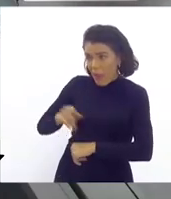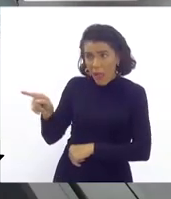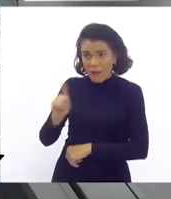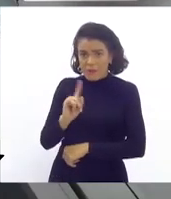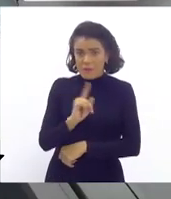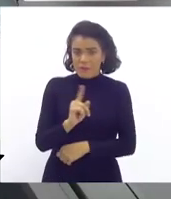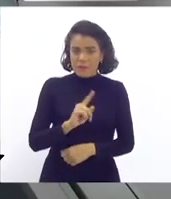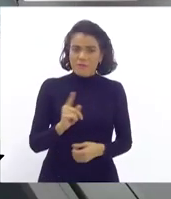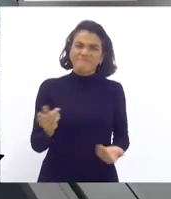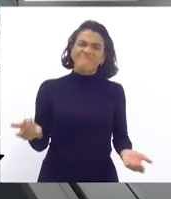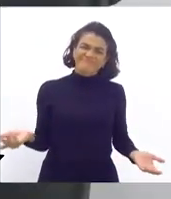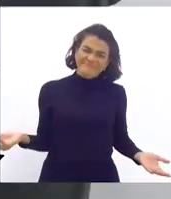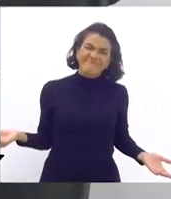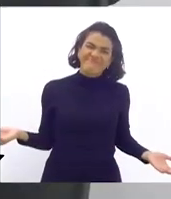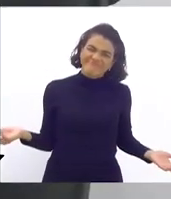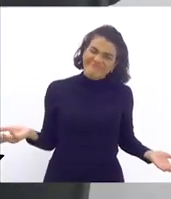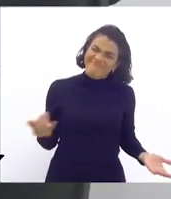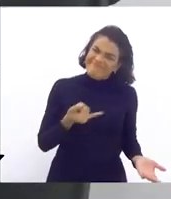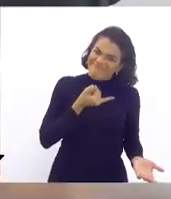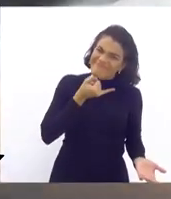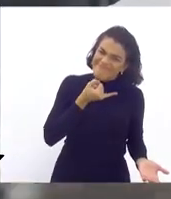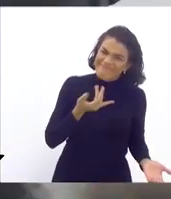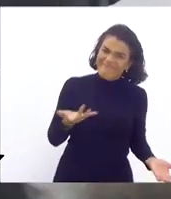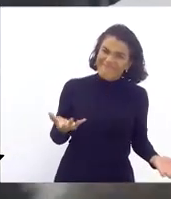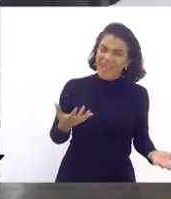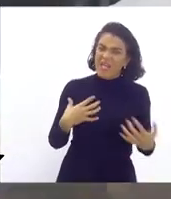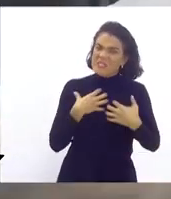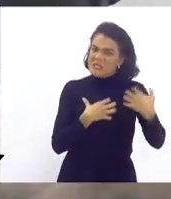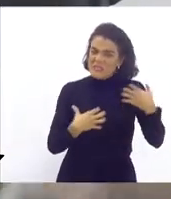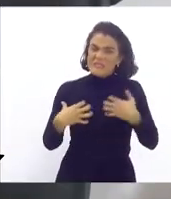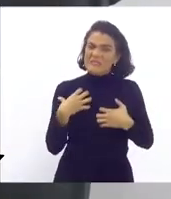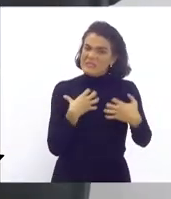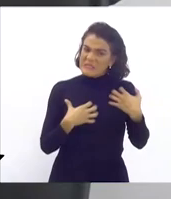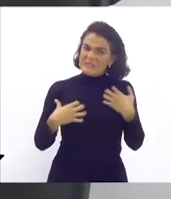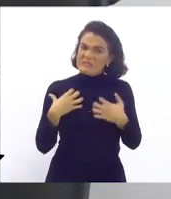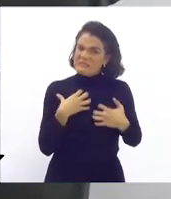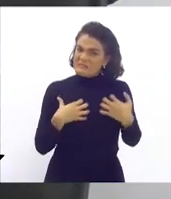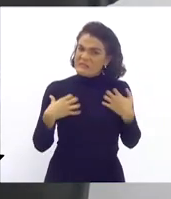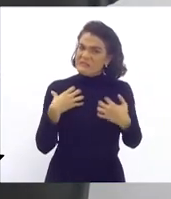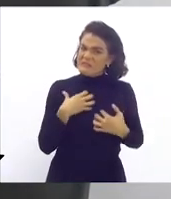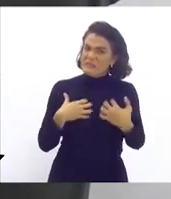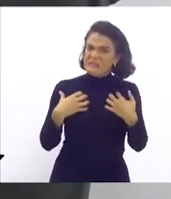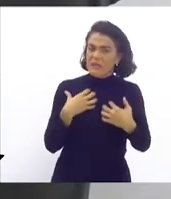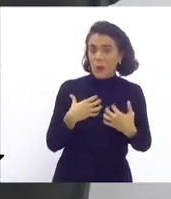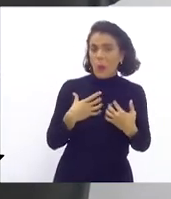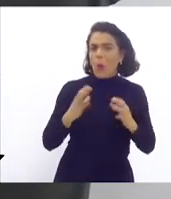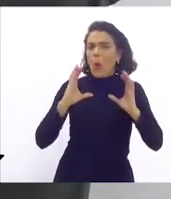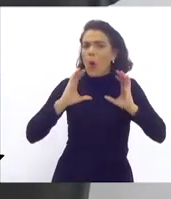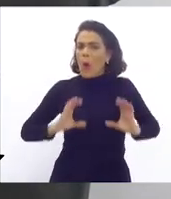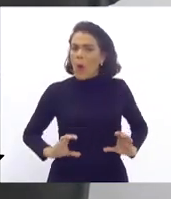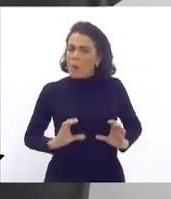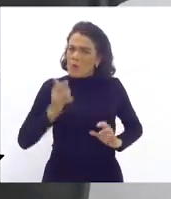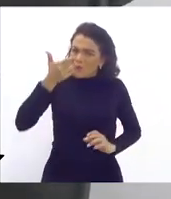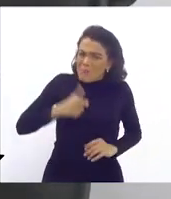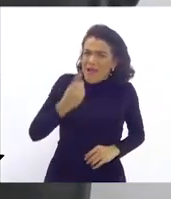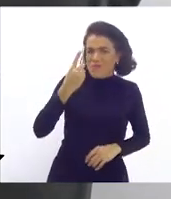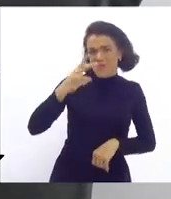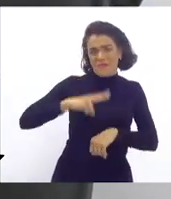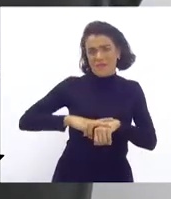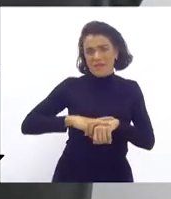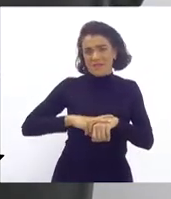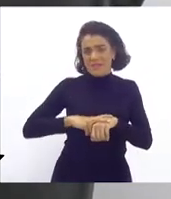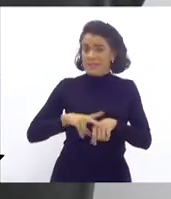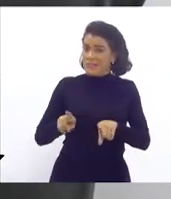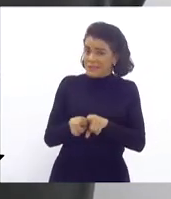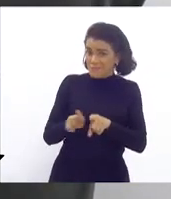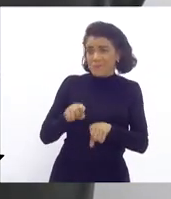ela não então assim eu fico de fato registro meio inconformismo com com essa com esse comportamento mais uma vez e